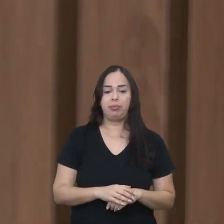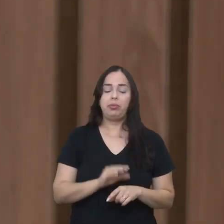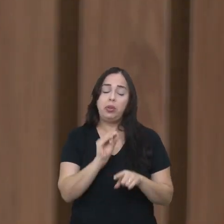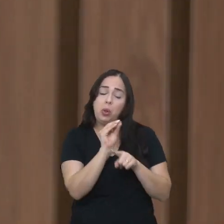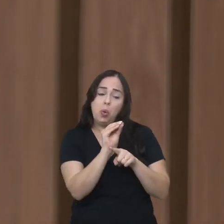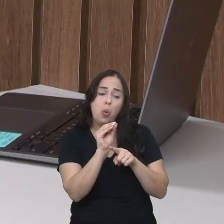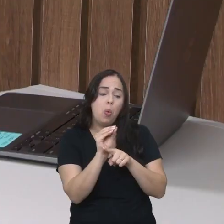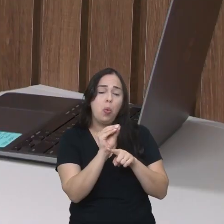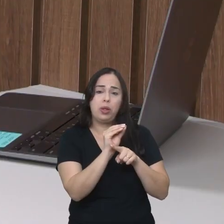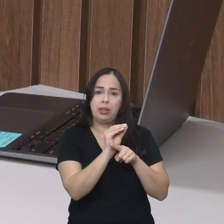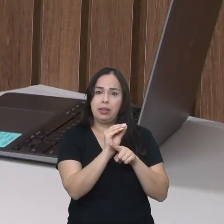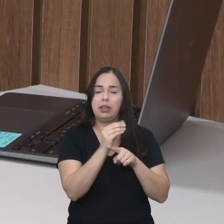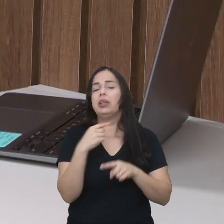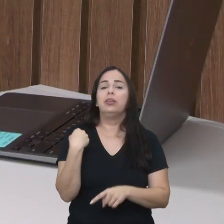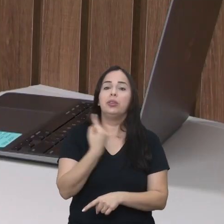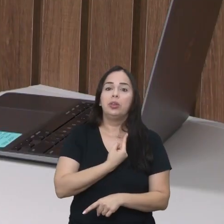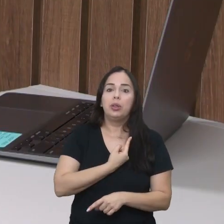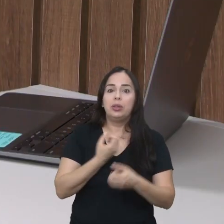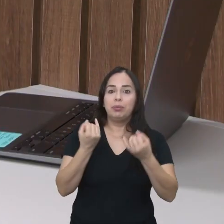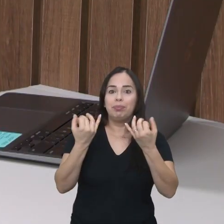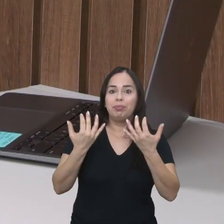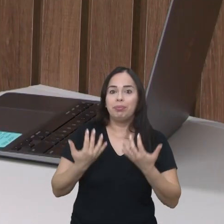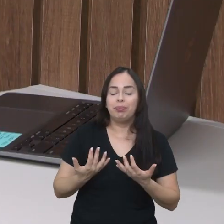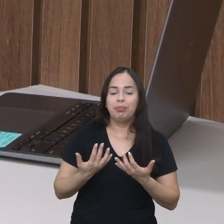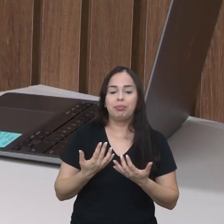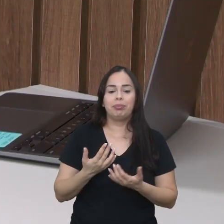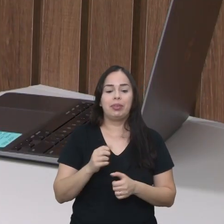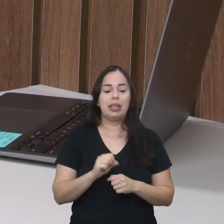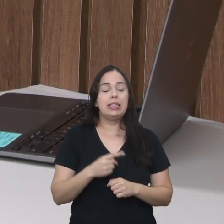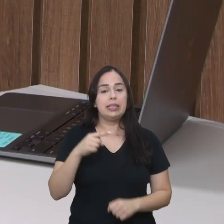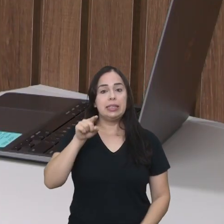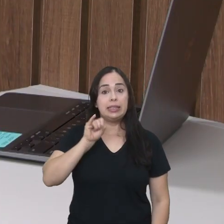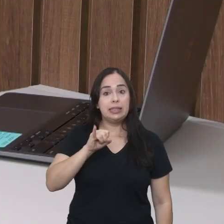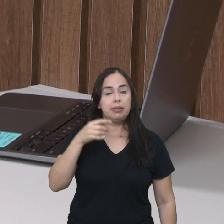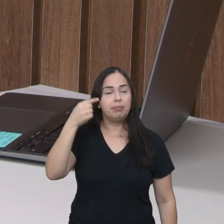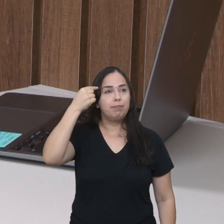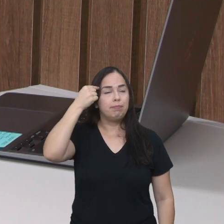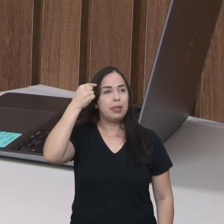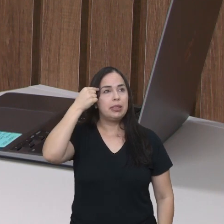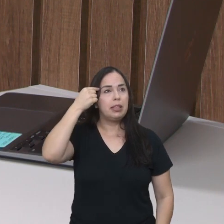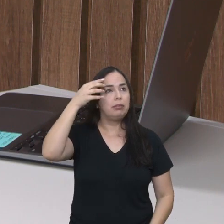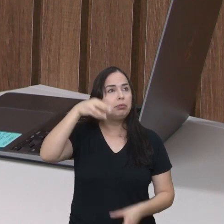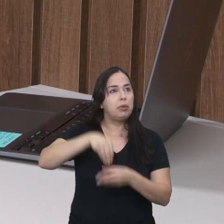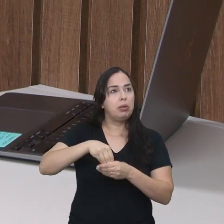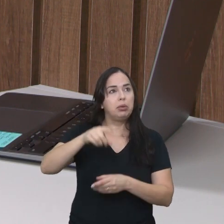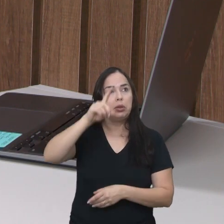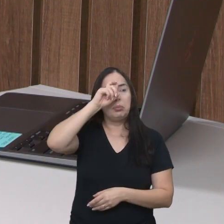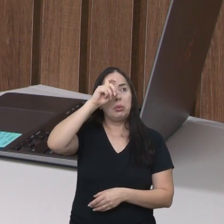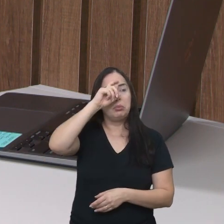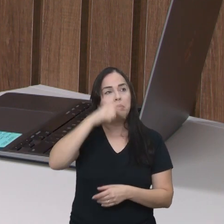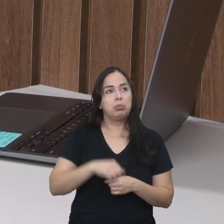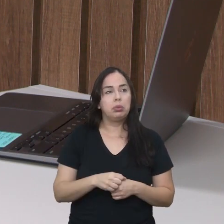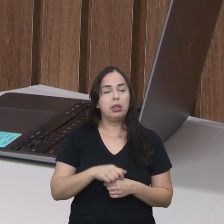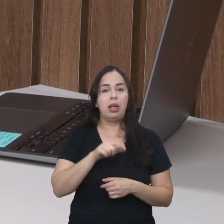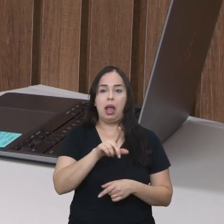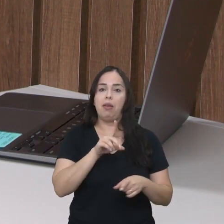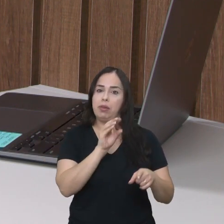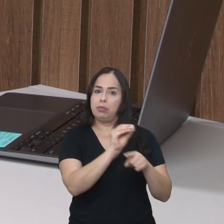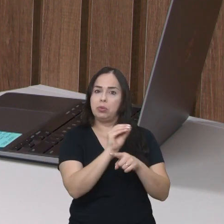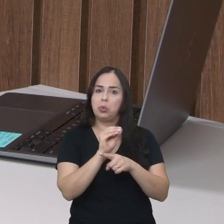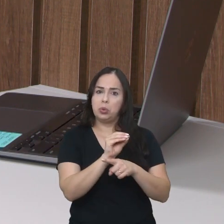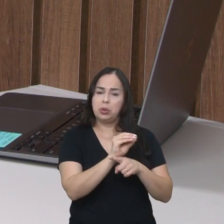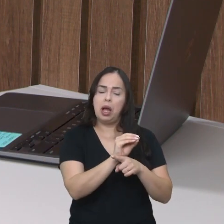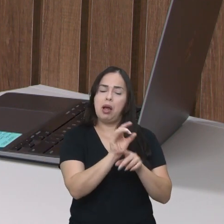a perda de um filho um cuidado a mais porque a gente vai estar falando assim se você for parar para pensar em termos hospitalares